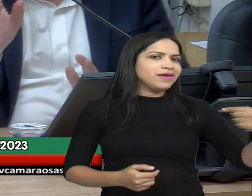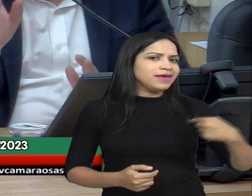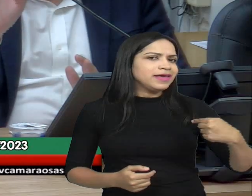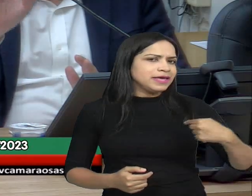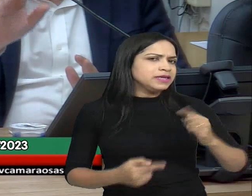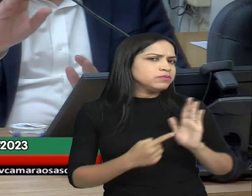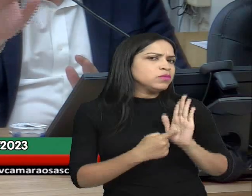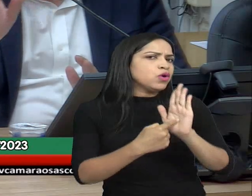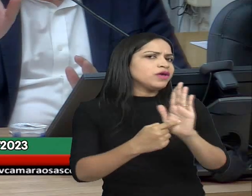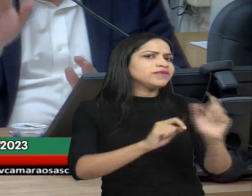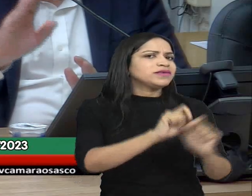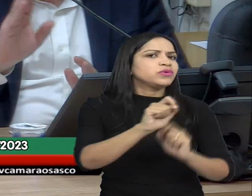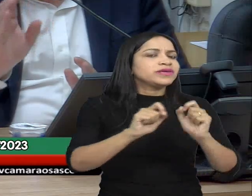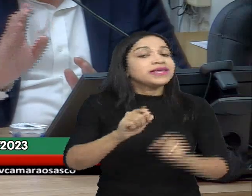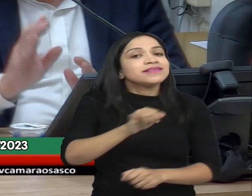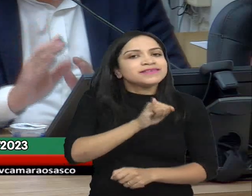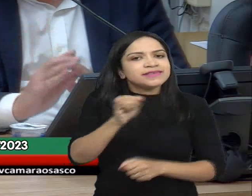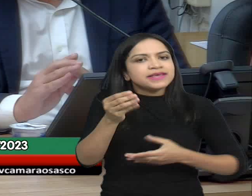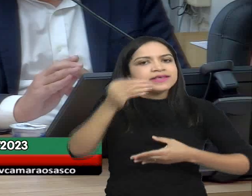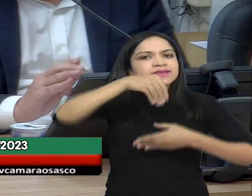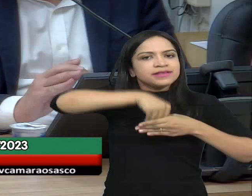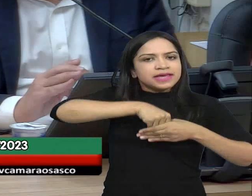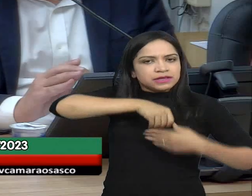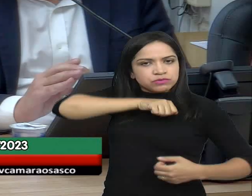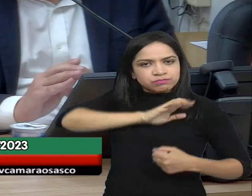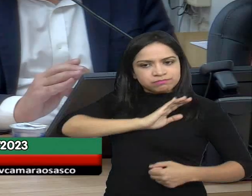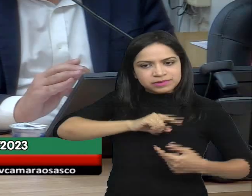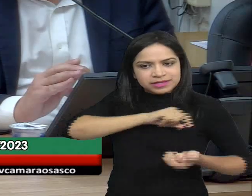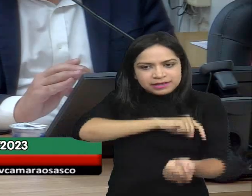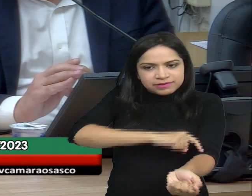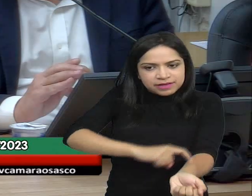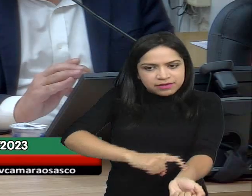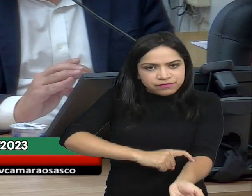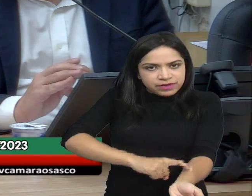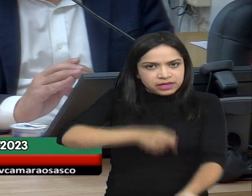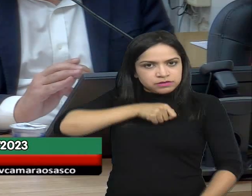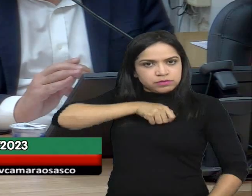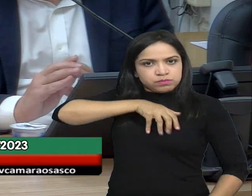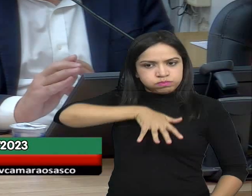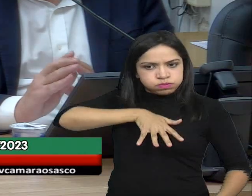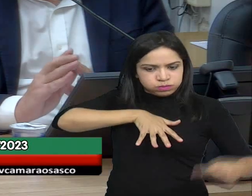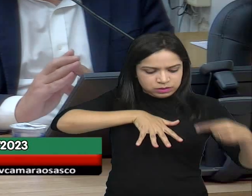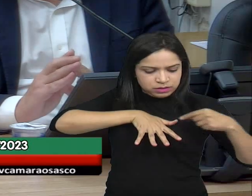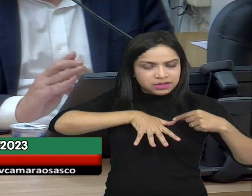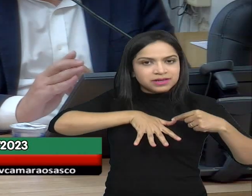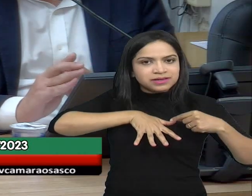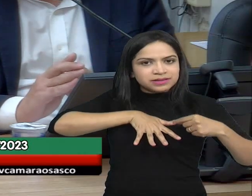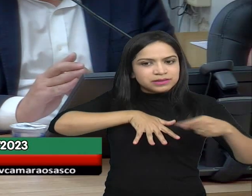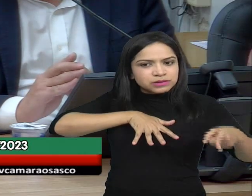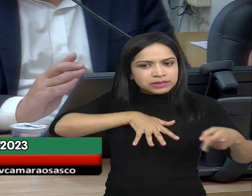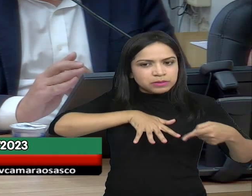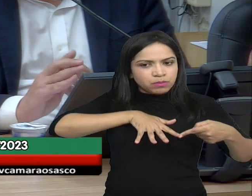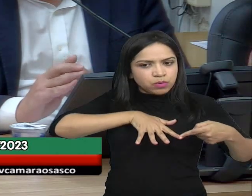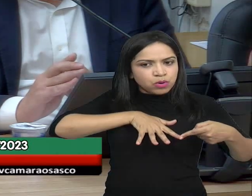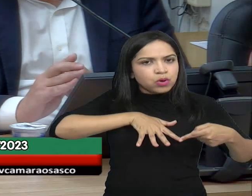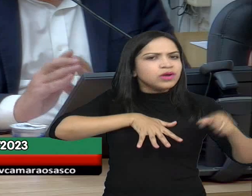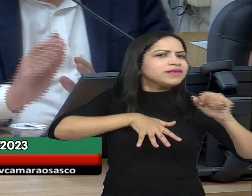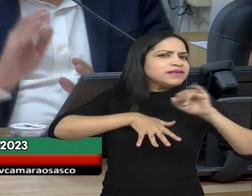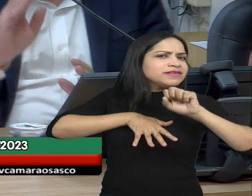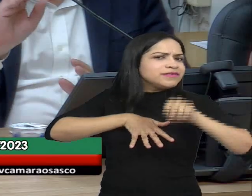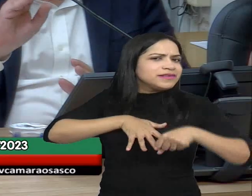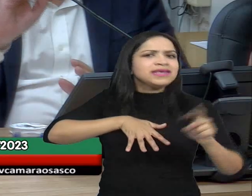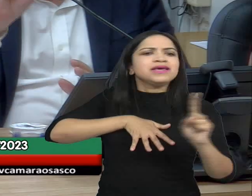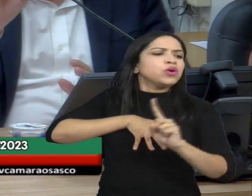tem um entupimento ou não. Agora, ele não tem a condição fidedigna de nos dizer